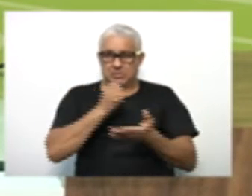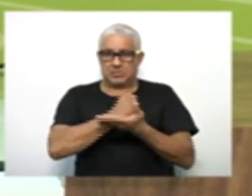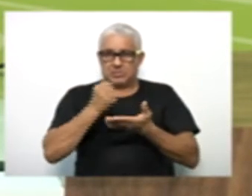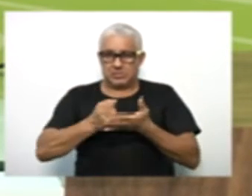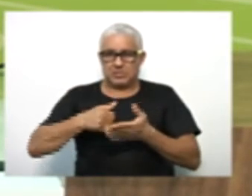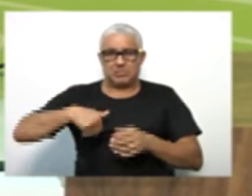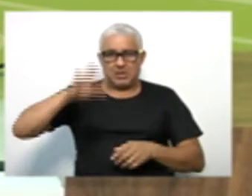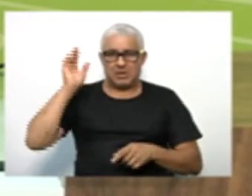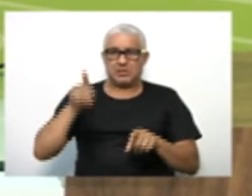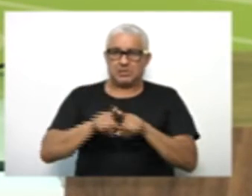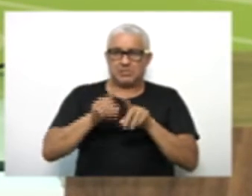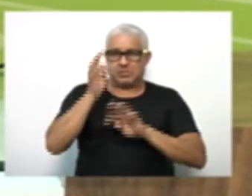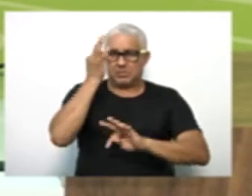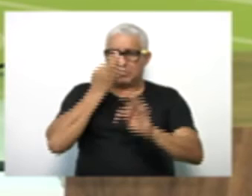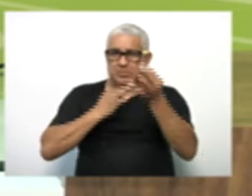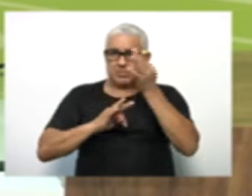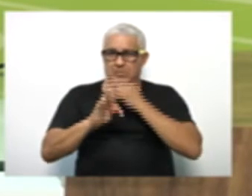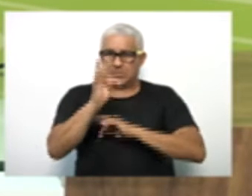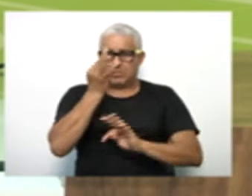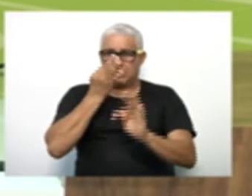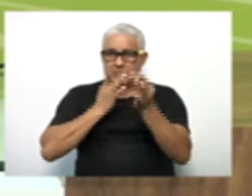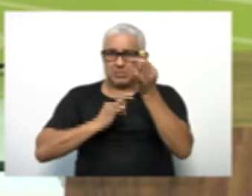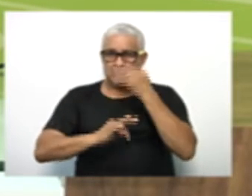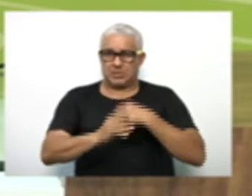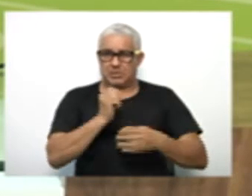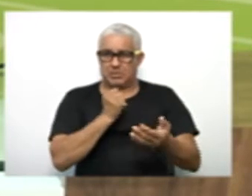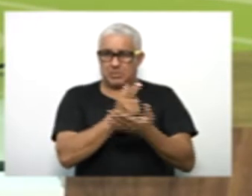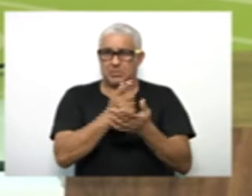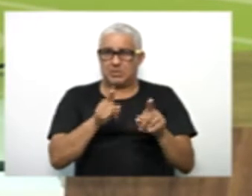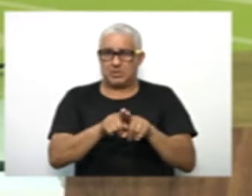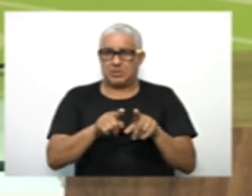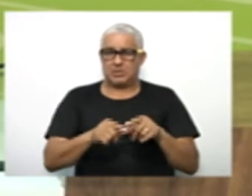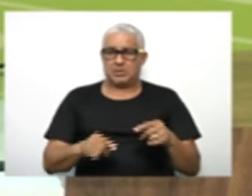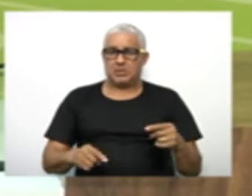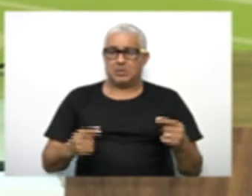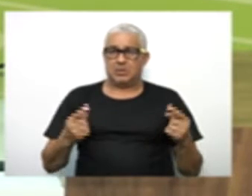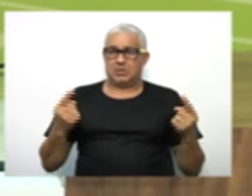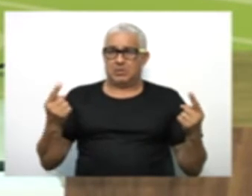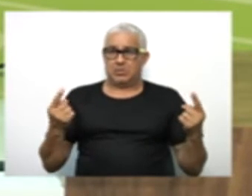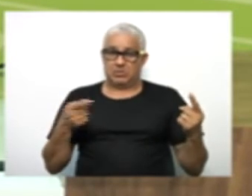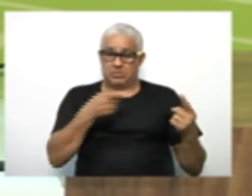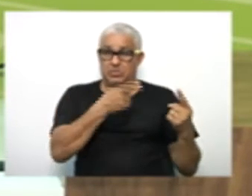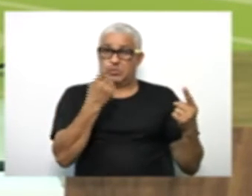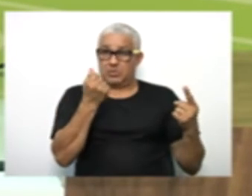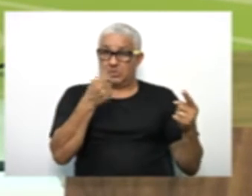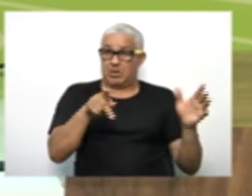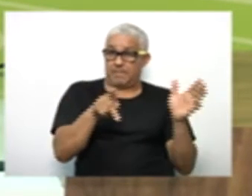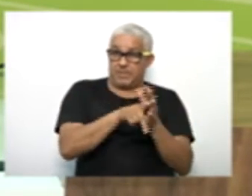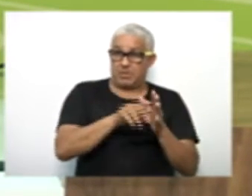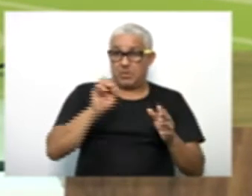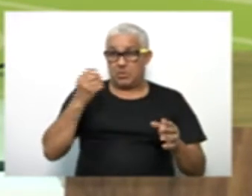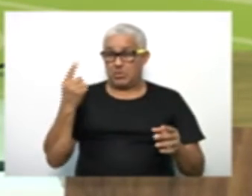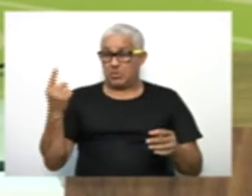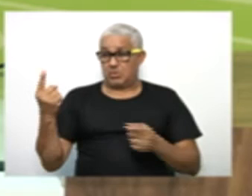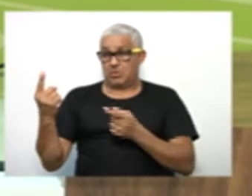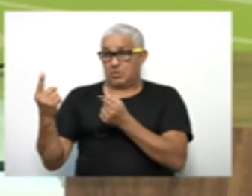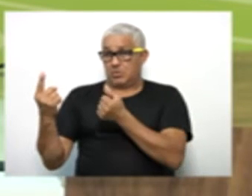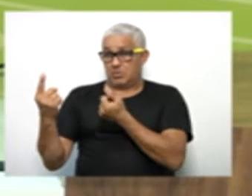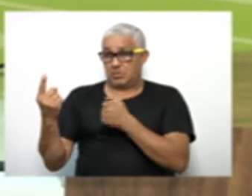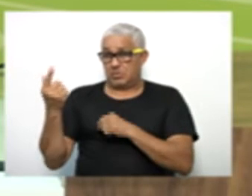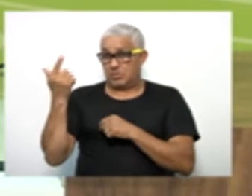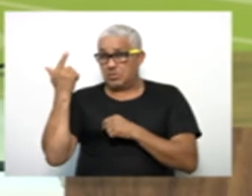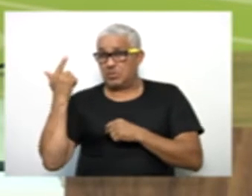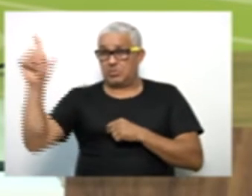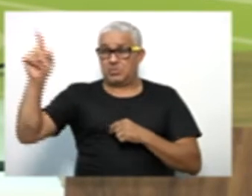em tecnologia. Então, ele tem duas opções, ou com recurso próprio ou recurso de terceiros. Se eu